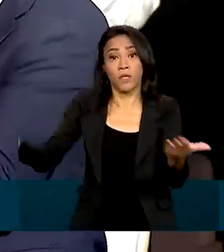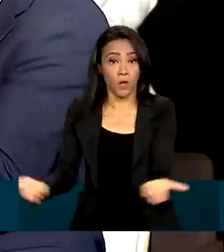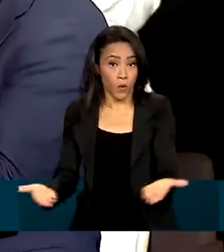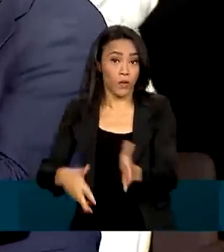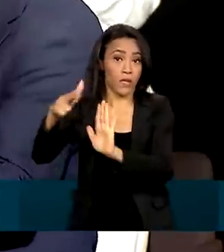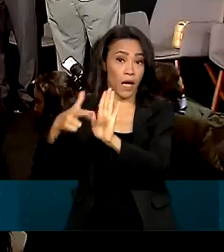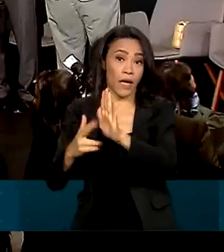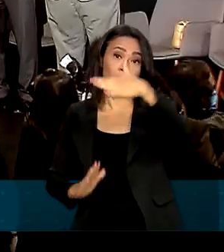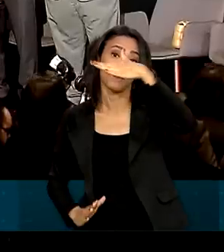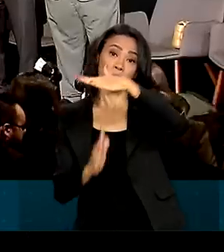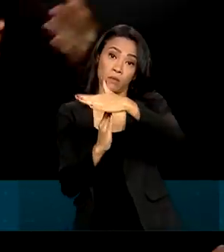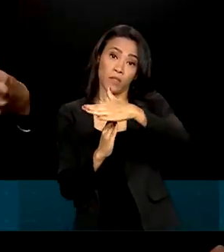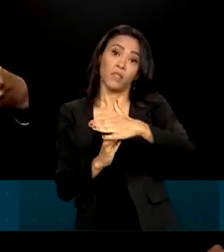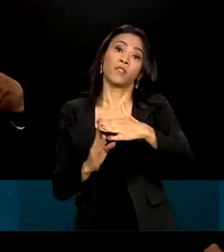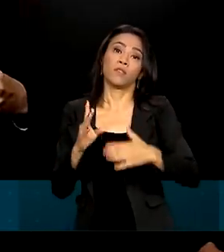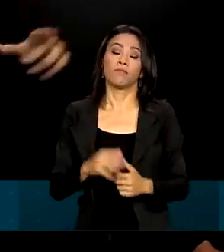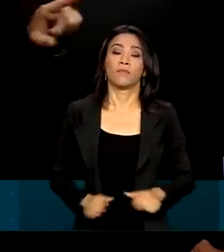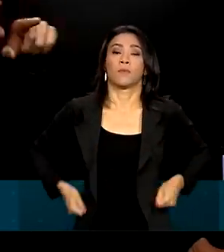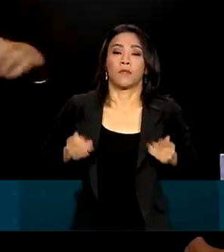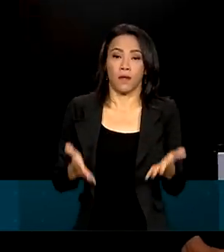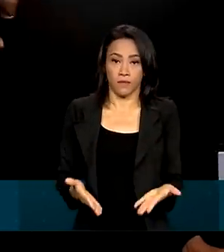regra do teto de gastos